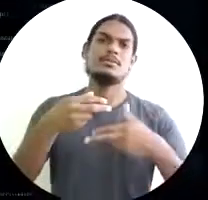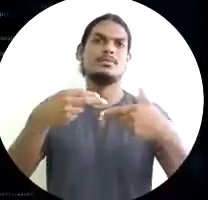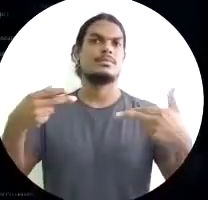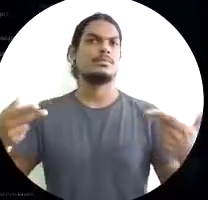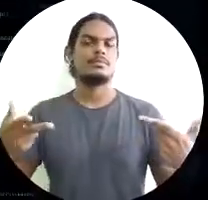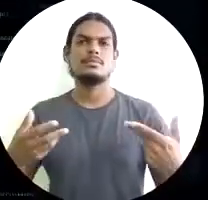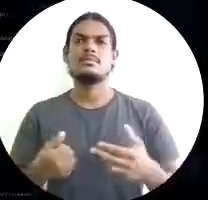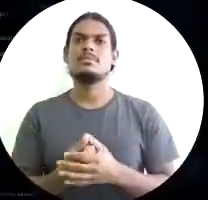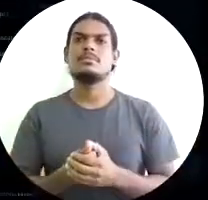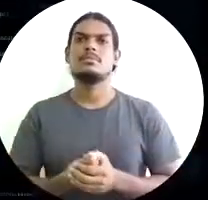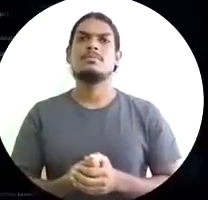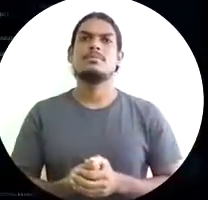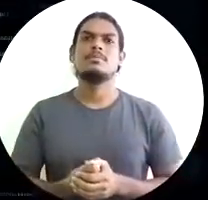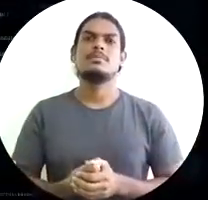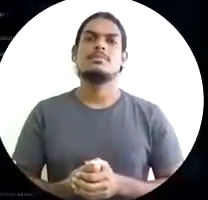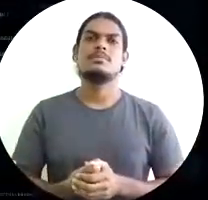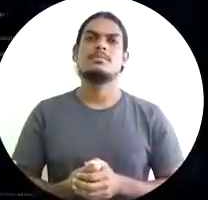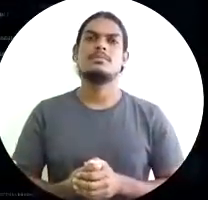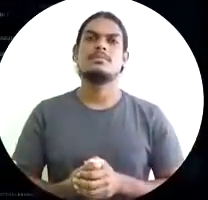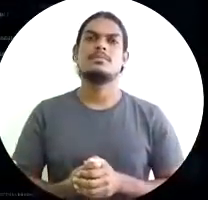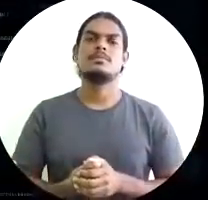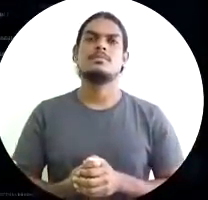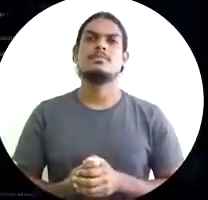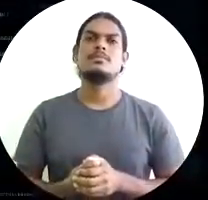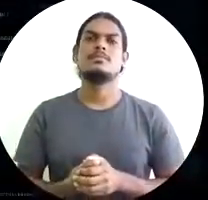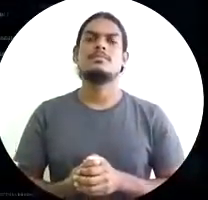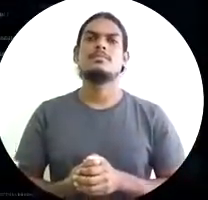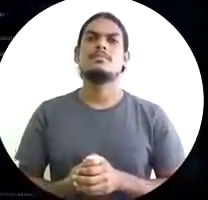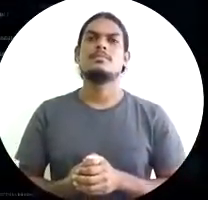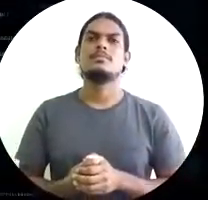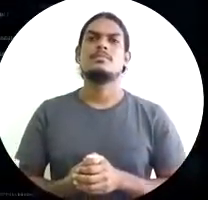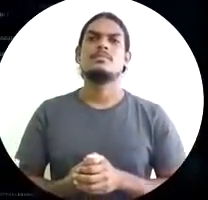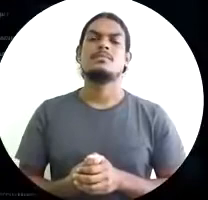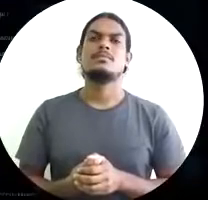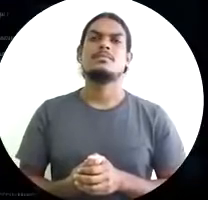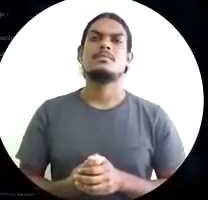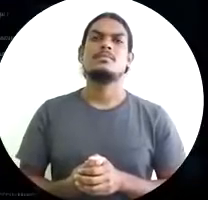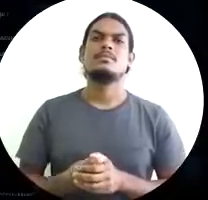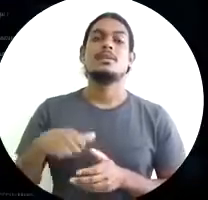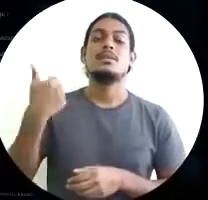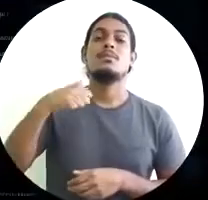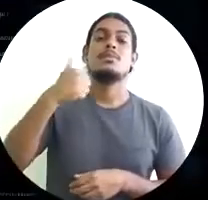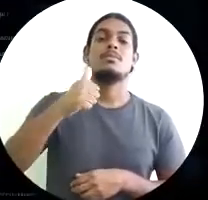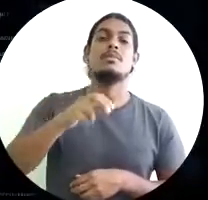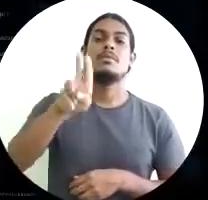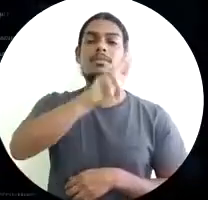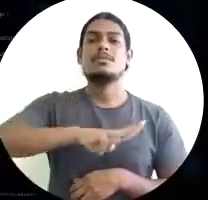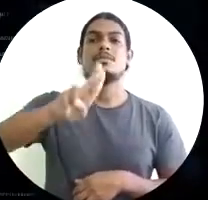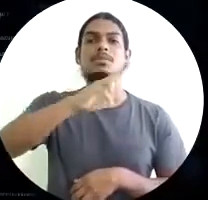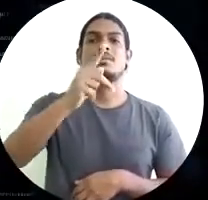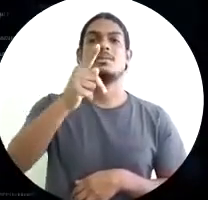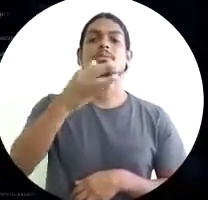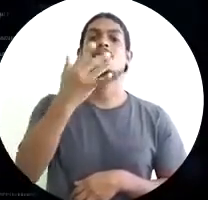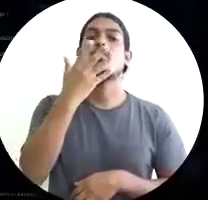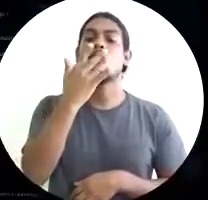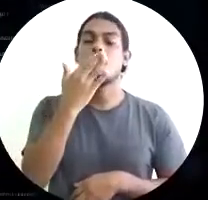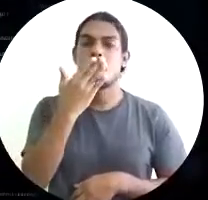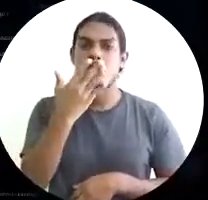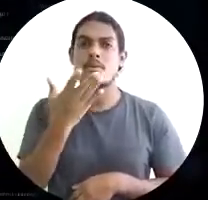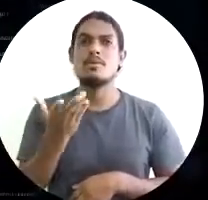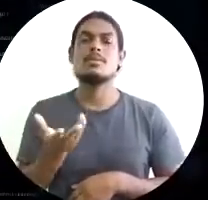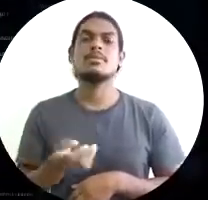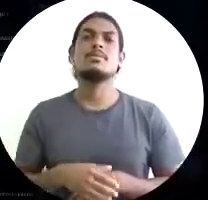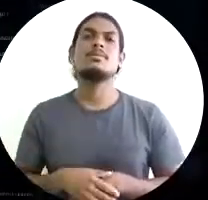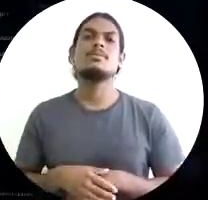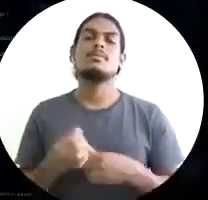do elemento, ela vai afetar as bordas do elemento. Primeiramente, ela vai afetar as suas propriedades, como cor, então você pode